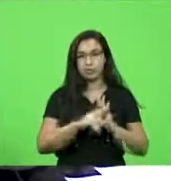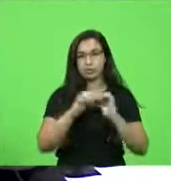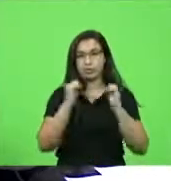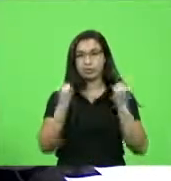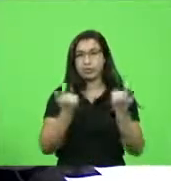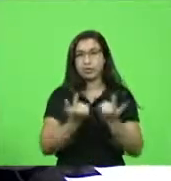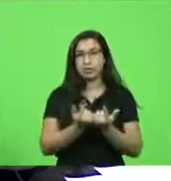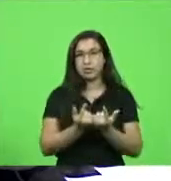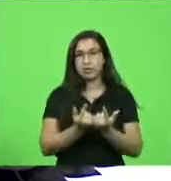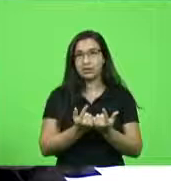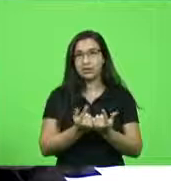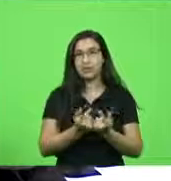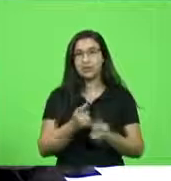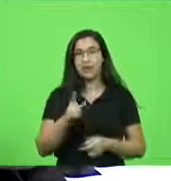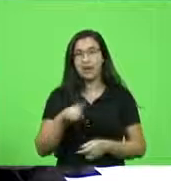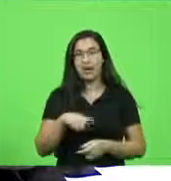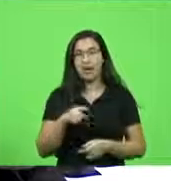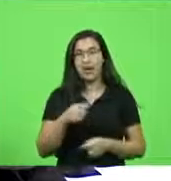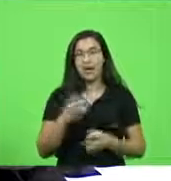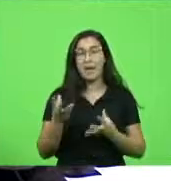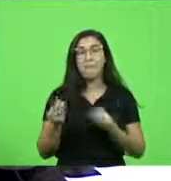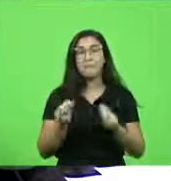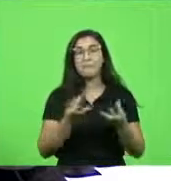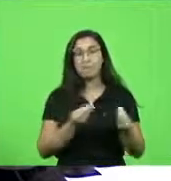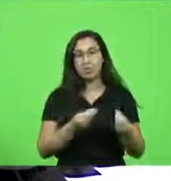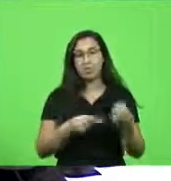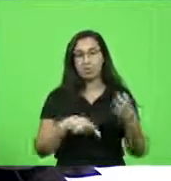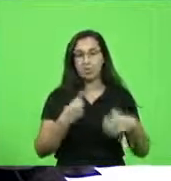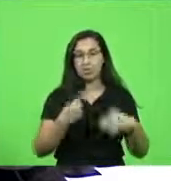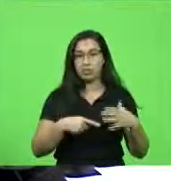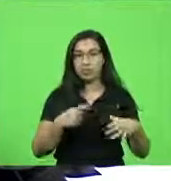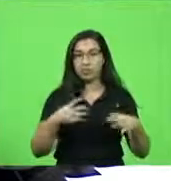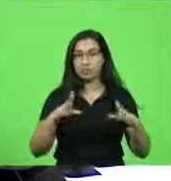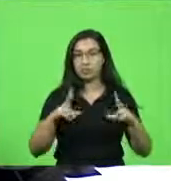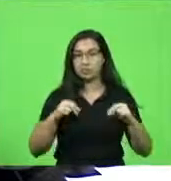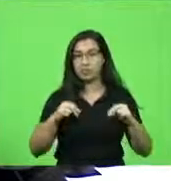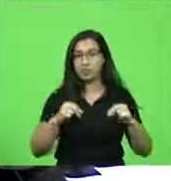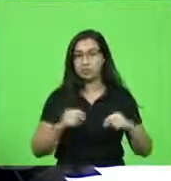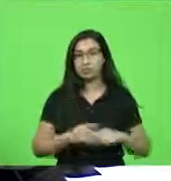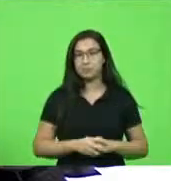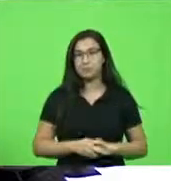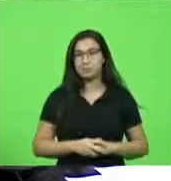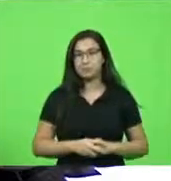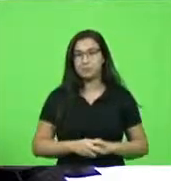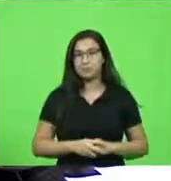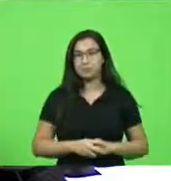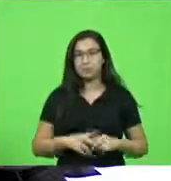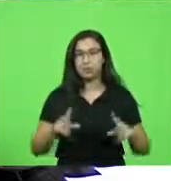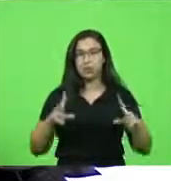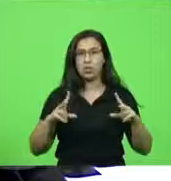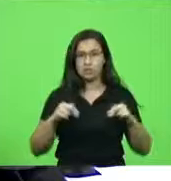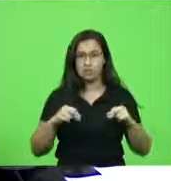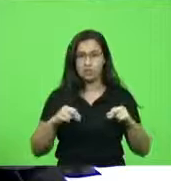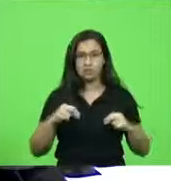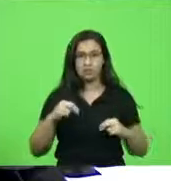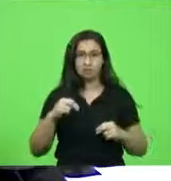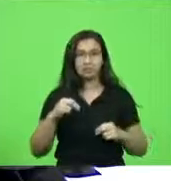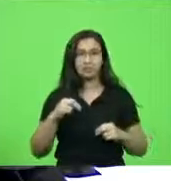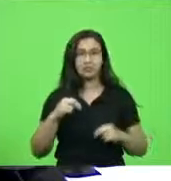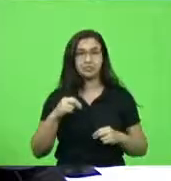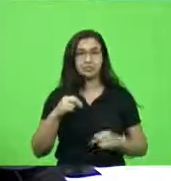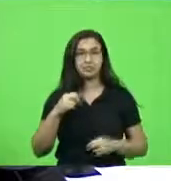é imensamente maior do que a comissão de mérito. Na comissão de mérito, os senhores conhecem o tema,